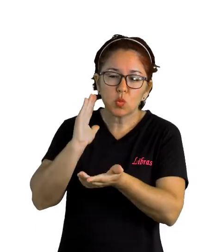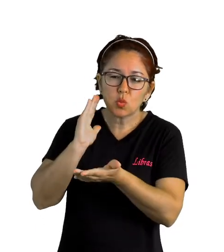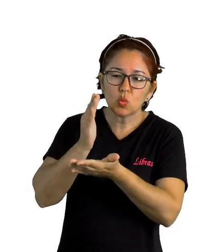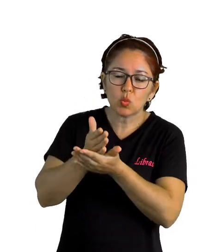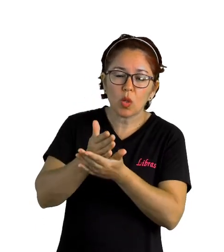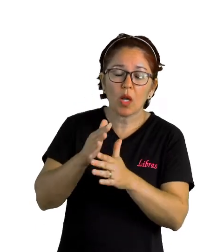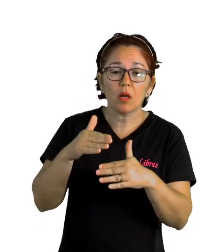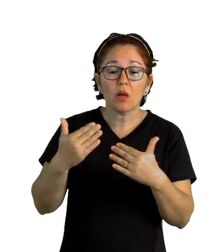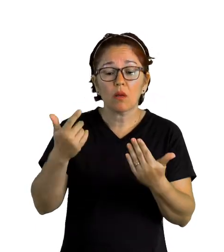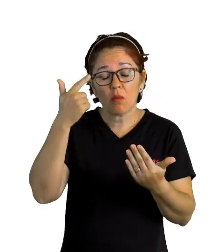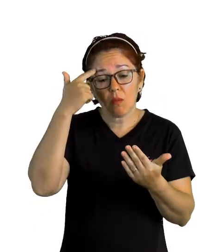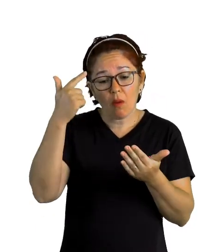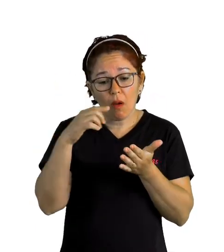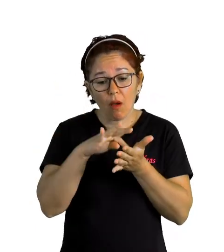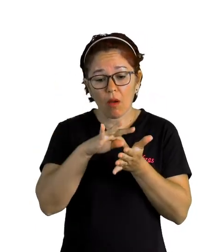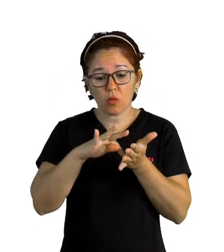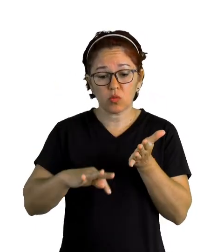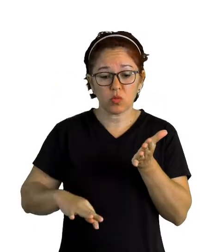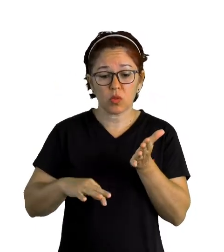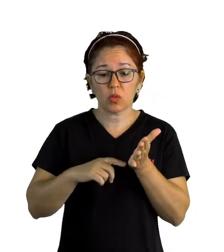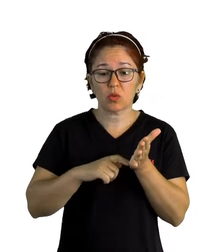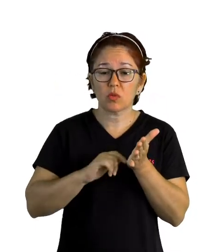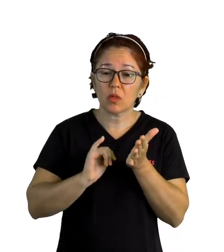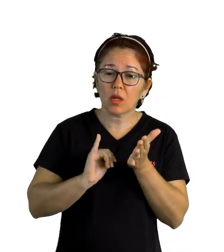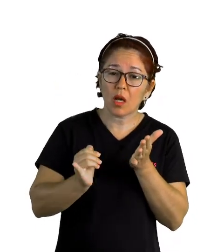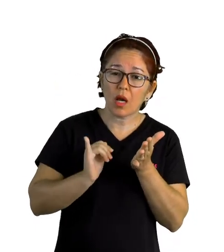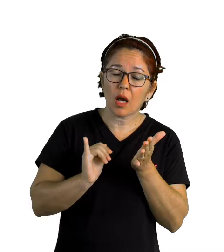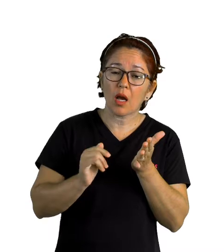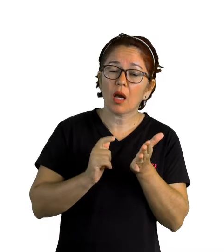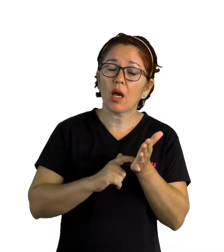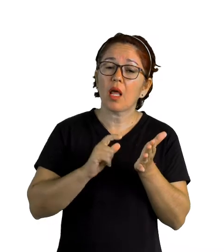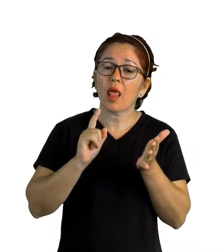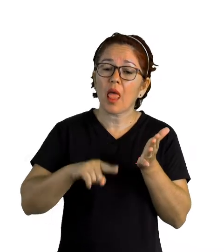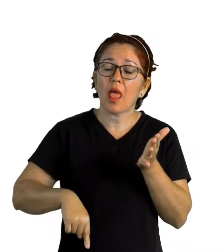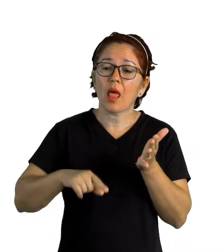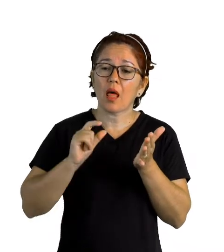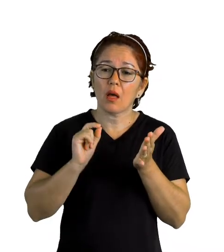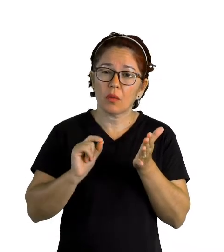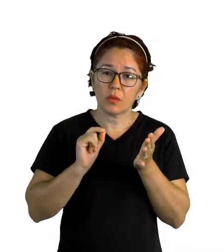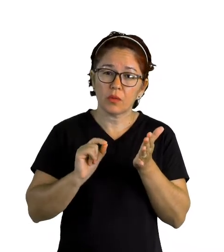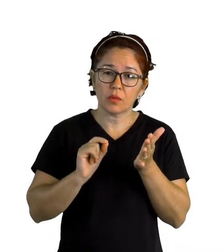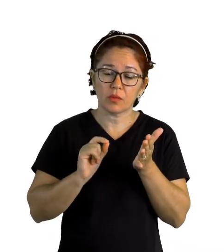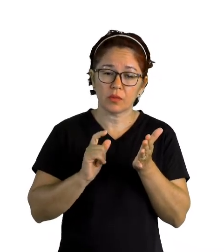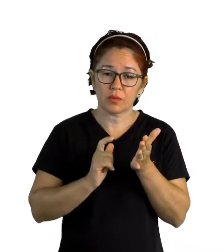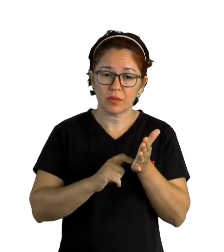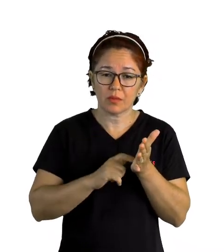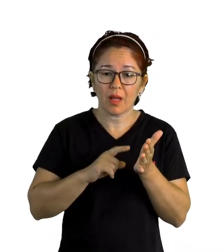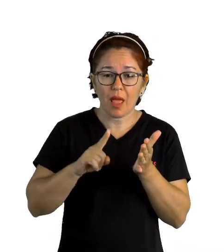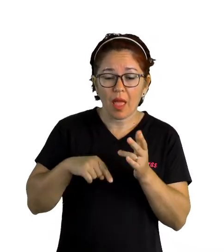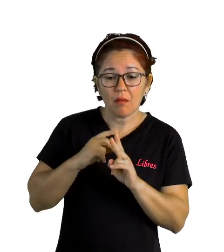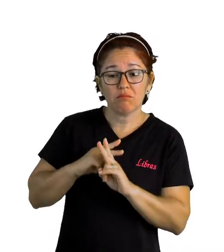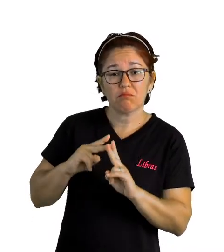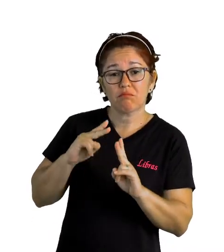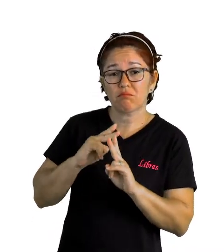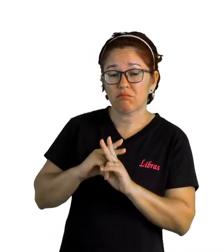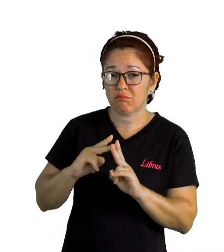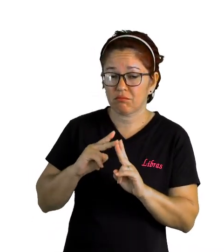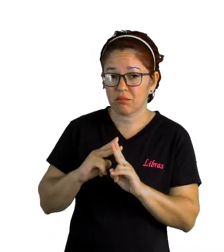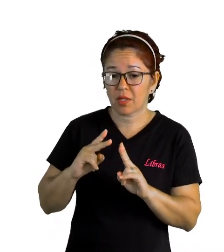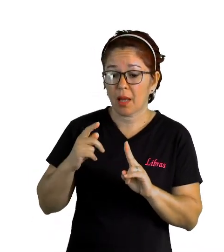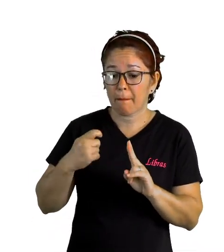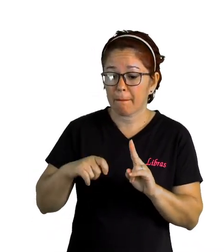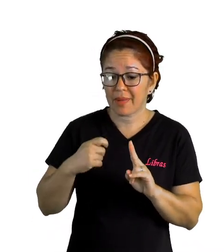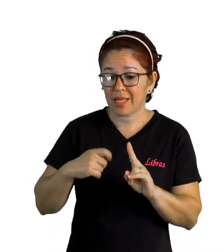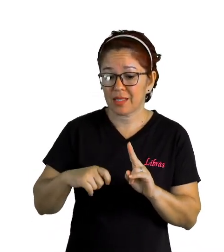narrativo? Concluímos que ele está em um discurso indireto, porque precisa de um